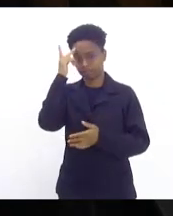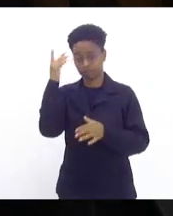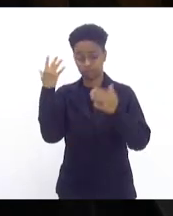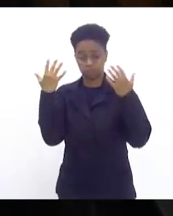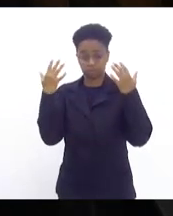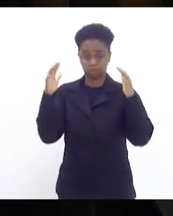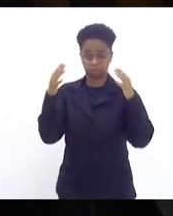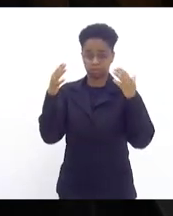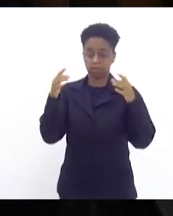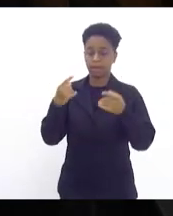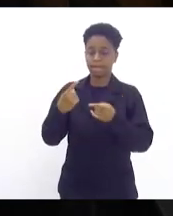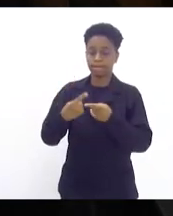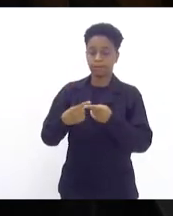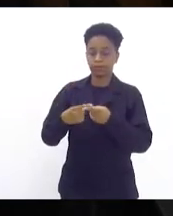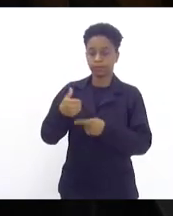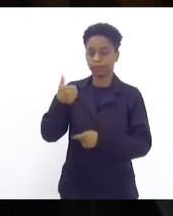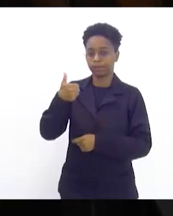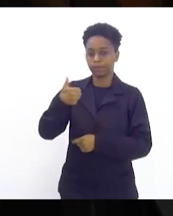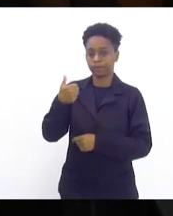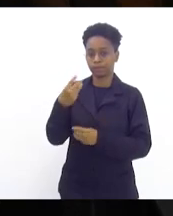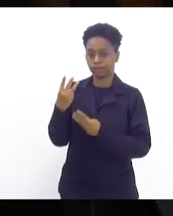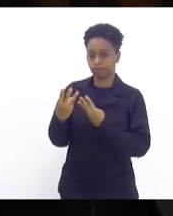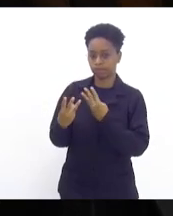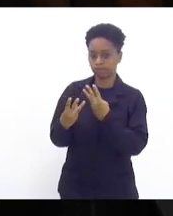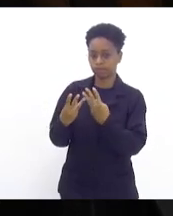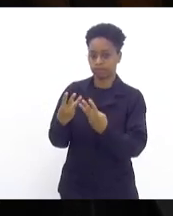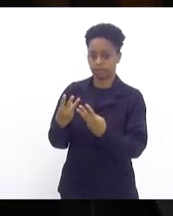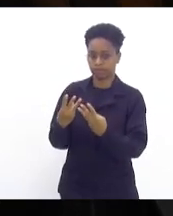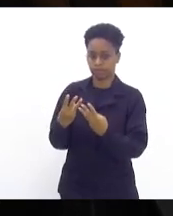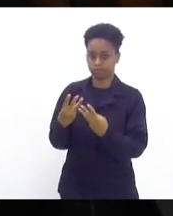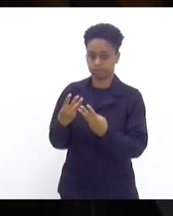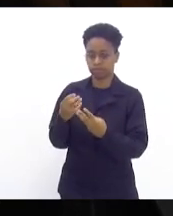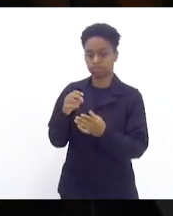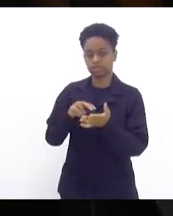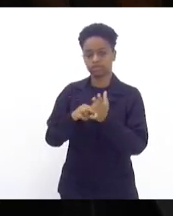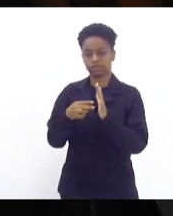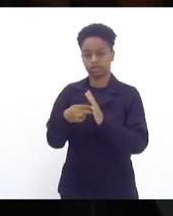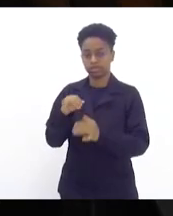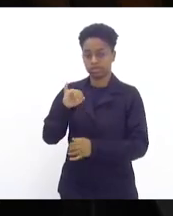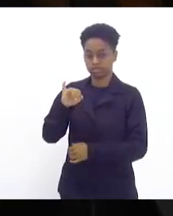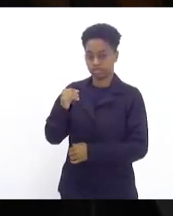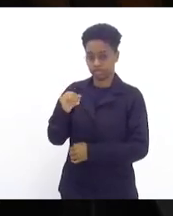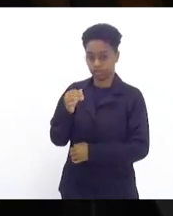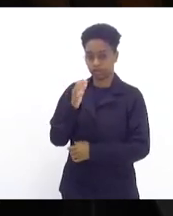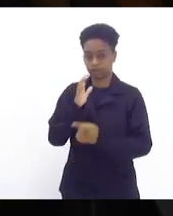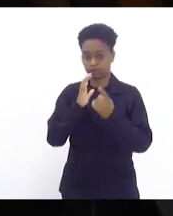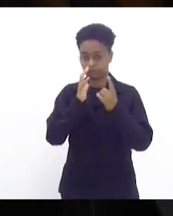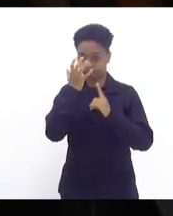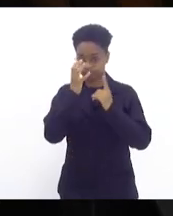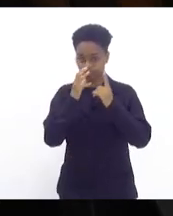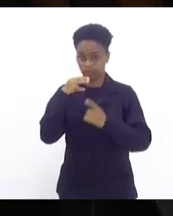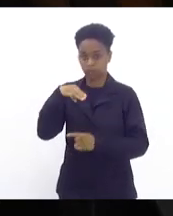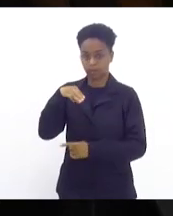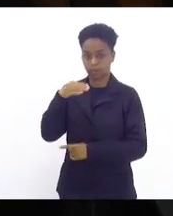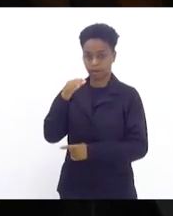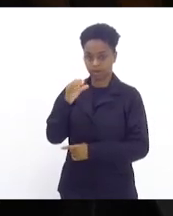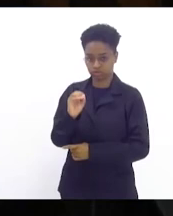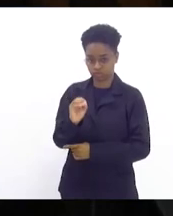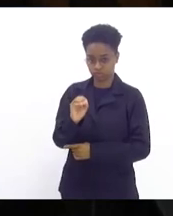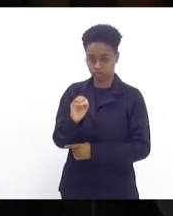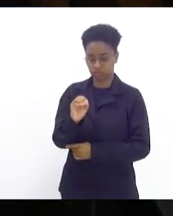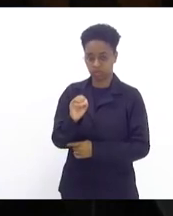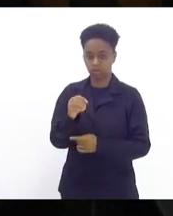que no primeiro trimestre deste ano Isto é janeiro fevereiro março o PIB produto